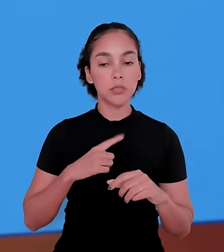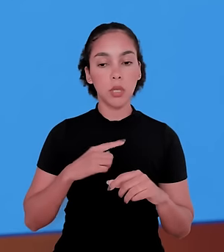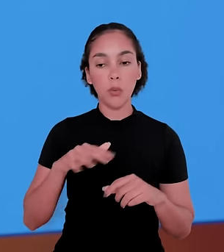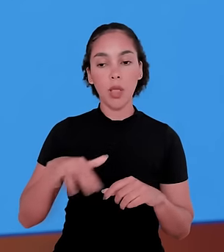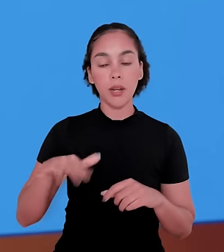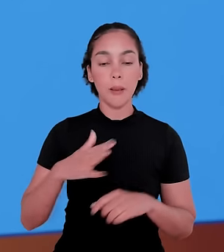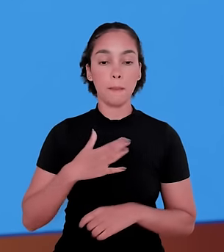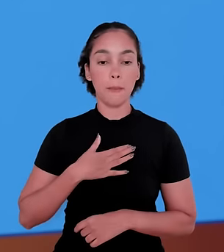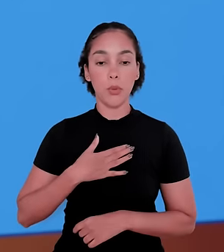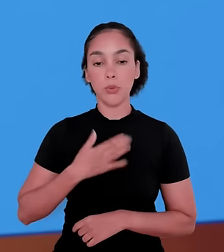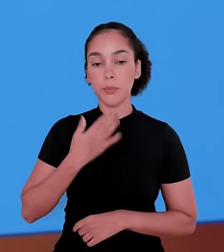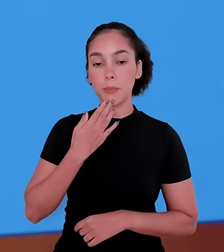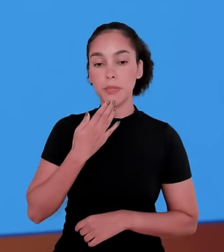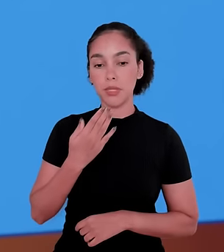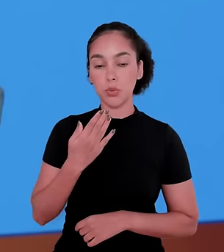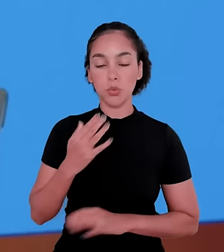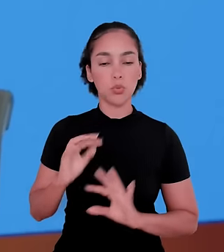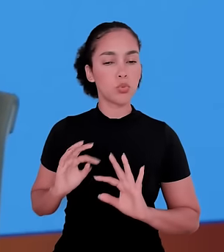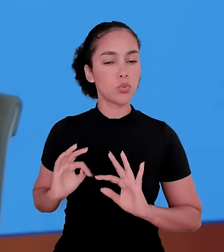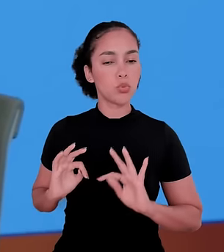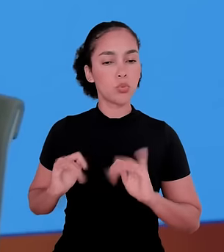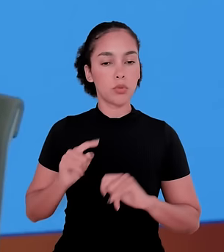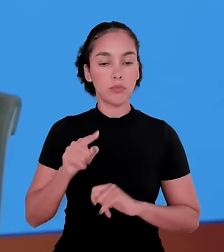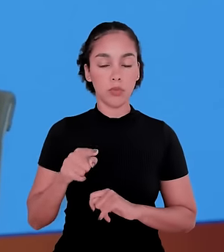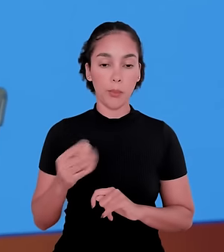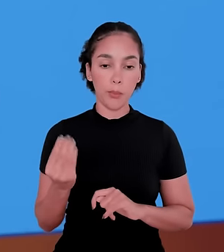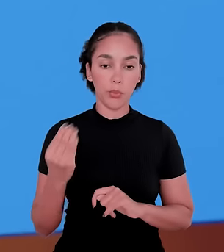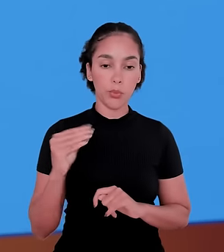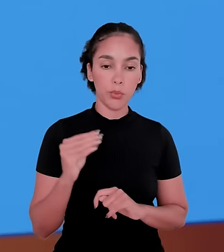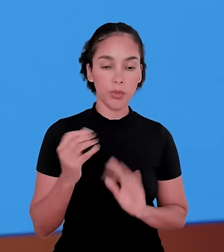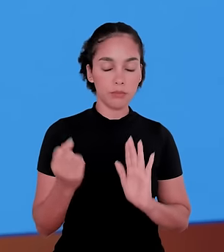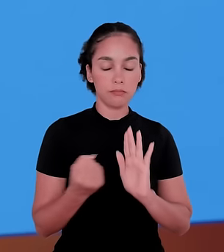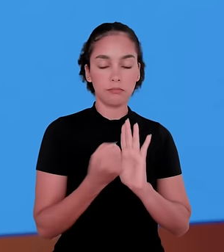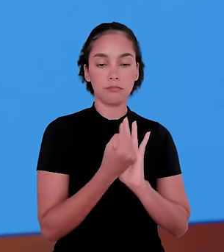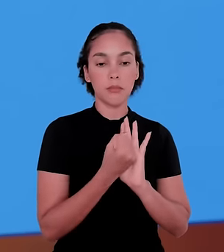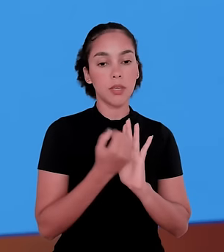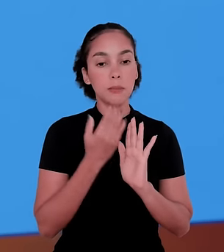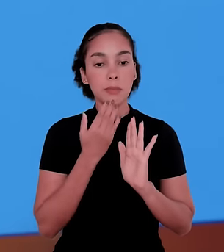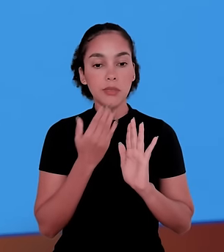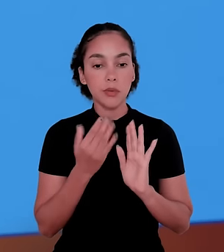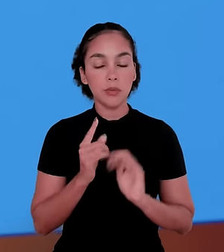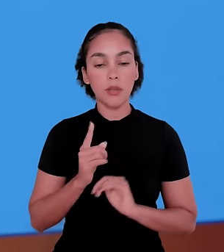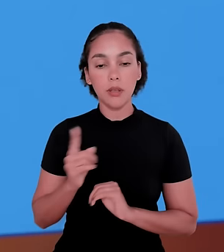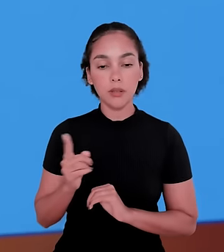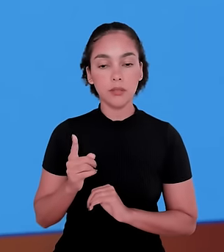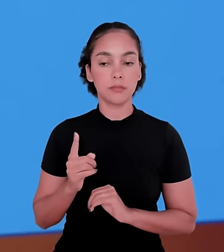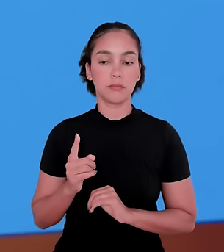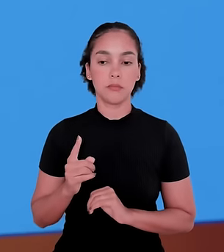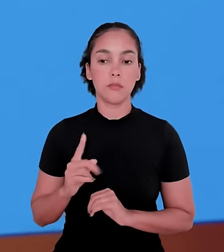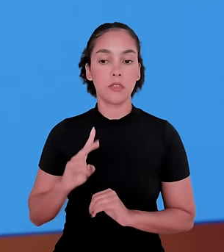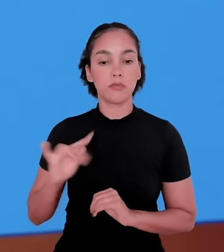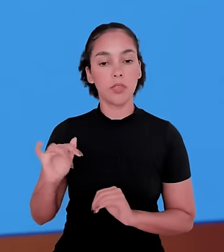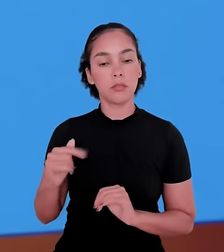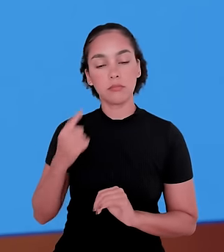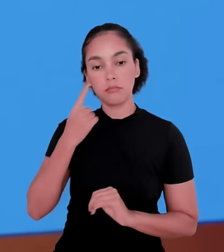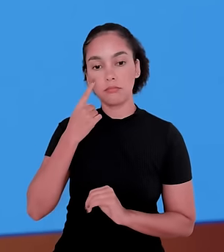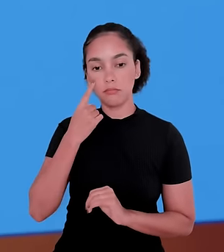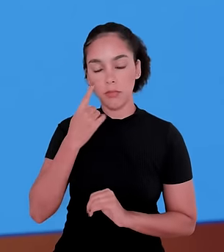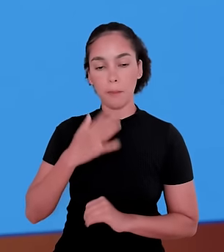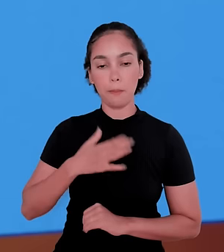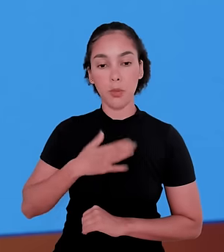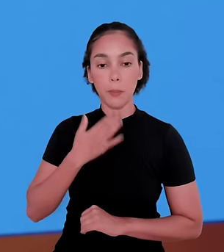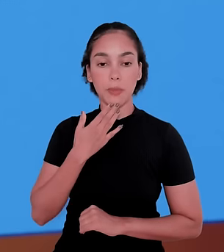chamado meus pedidos então tudo que você colocou na de marca de pedido ali de de marca vai aparecendo nos seus